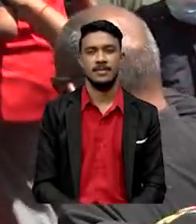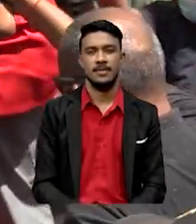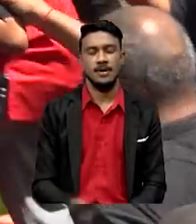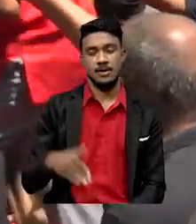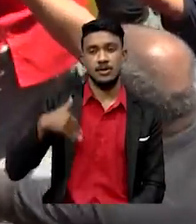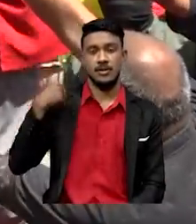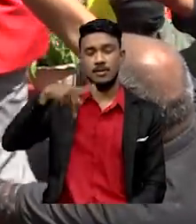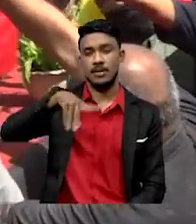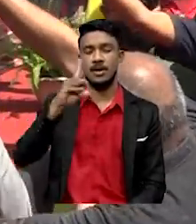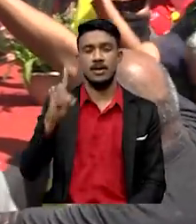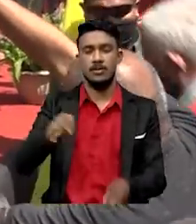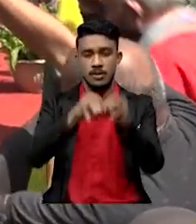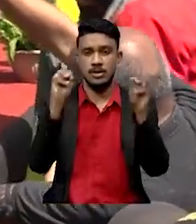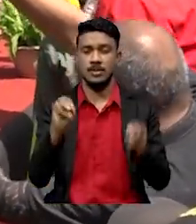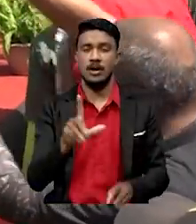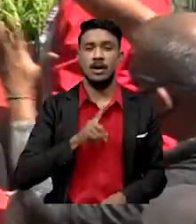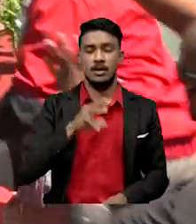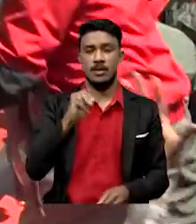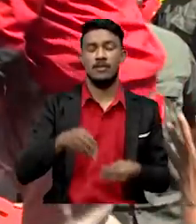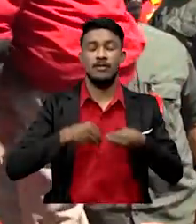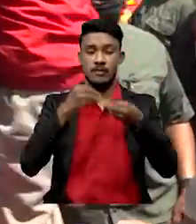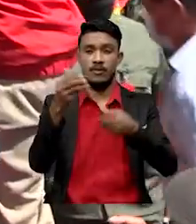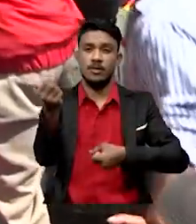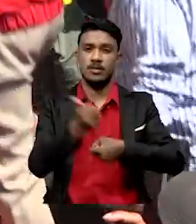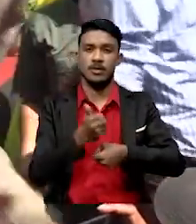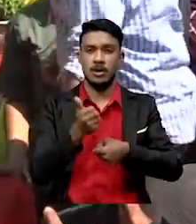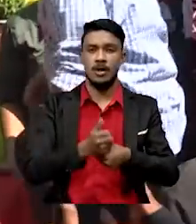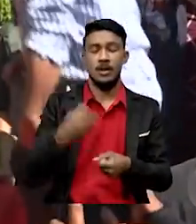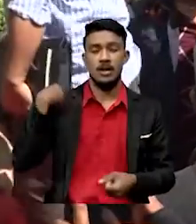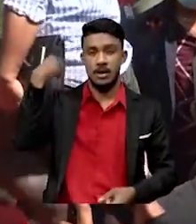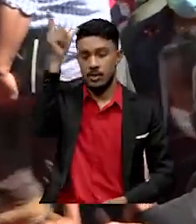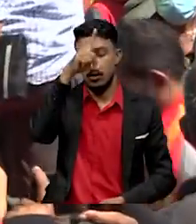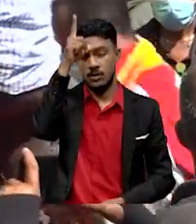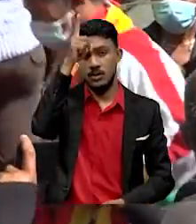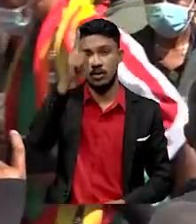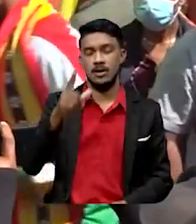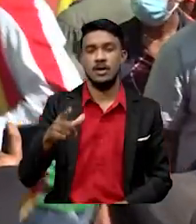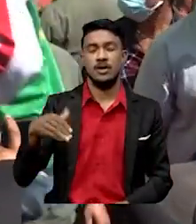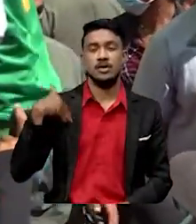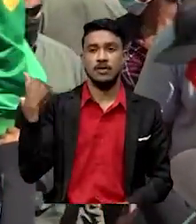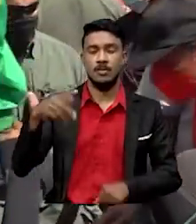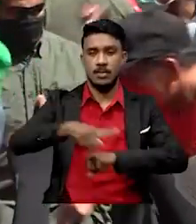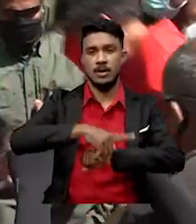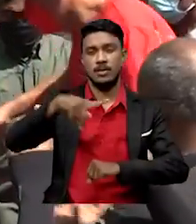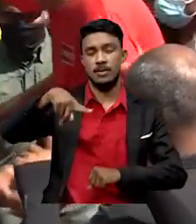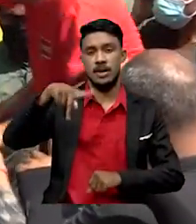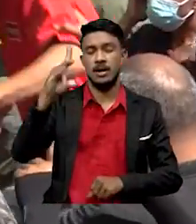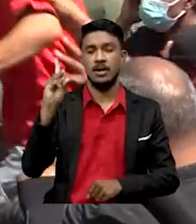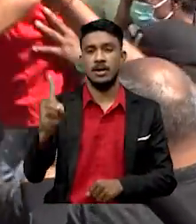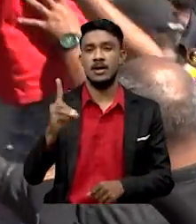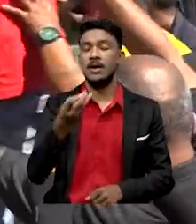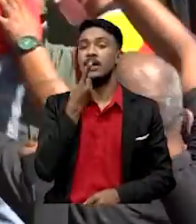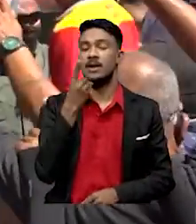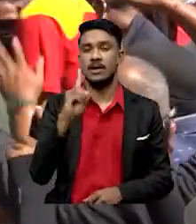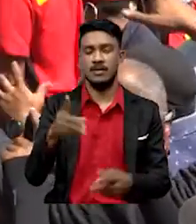Juventude PD Município Lautén declara o apoio ao candidato Francisco Guterres Lolo. Juventude Partido Democrático declara a posição